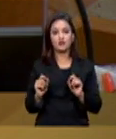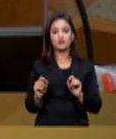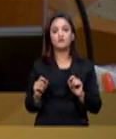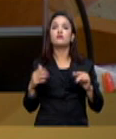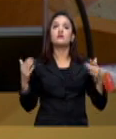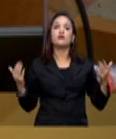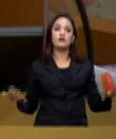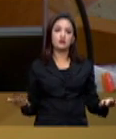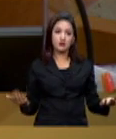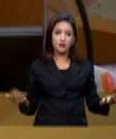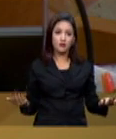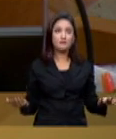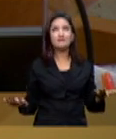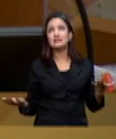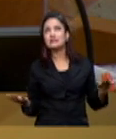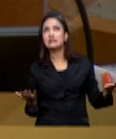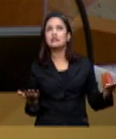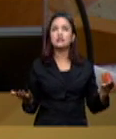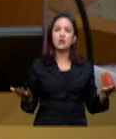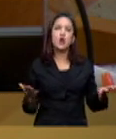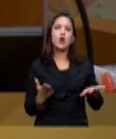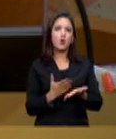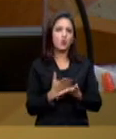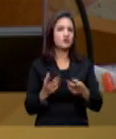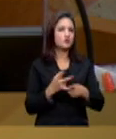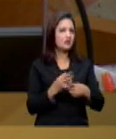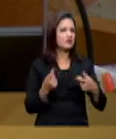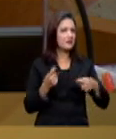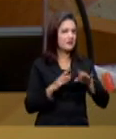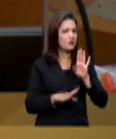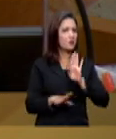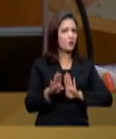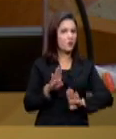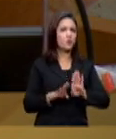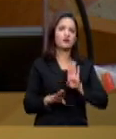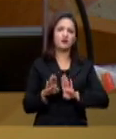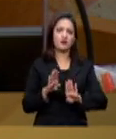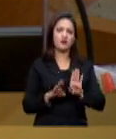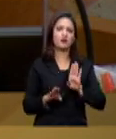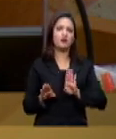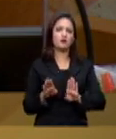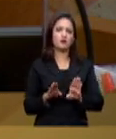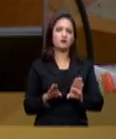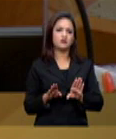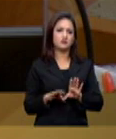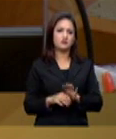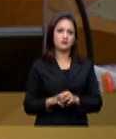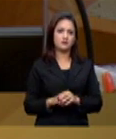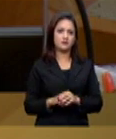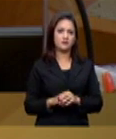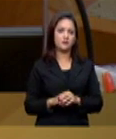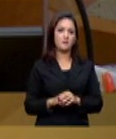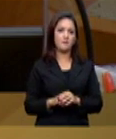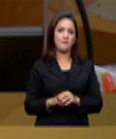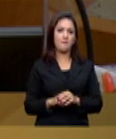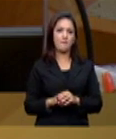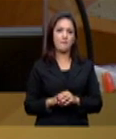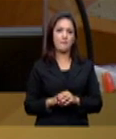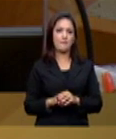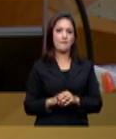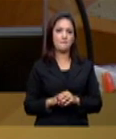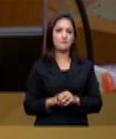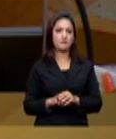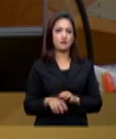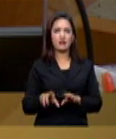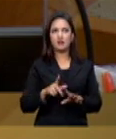estão na lei. Então, são só essas cautelas e essas reflexões, nenhuma